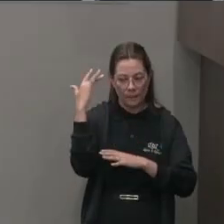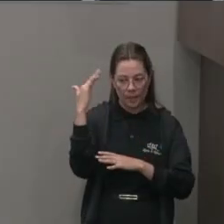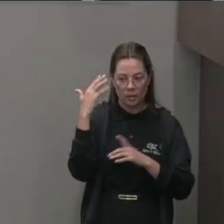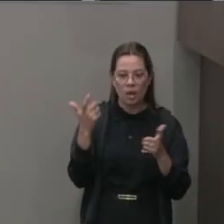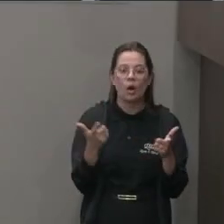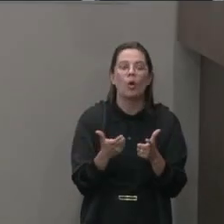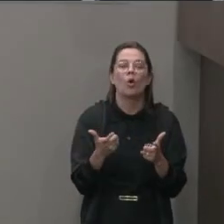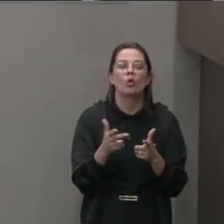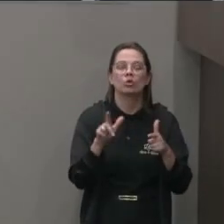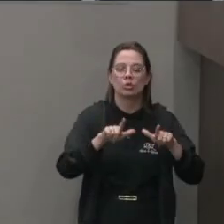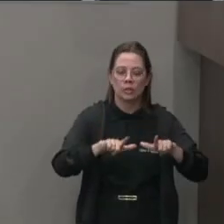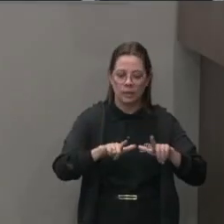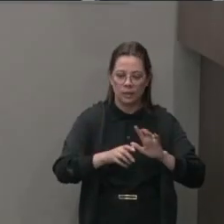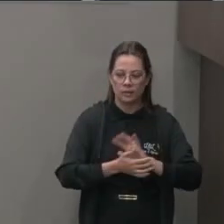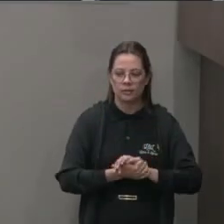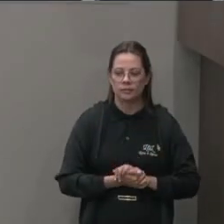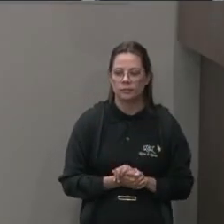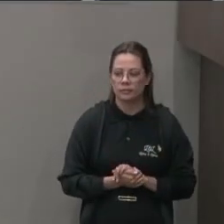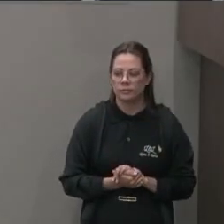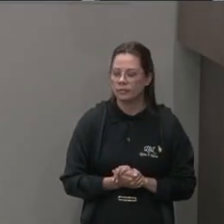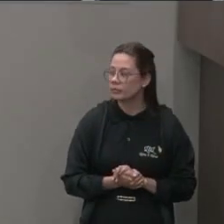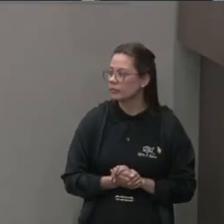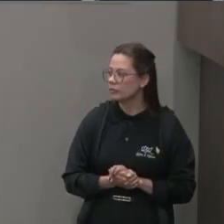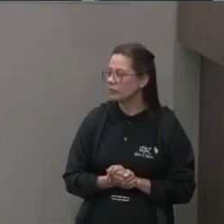Pessoal, vamos lá então.